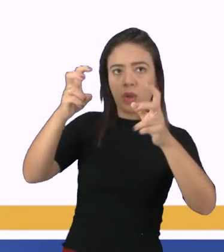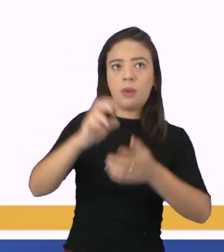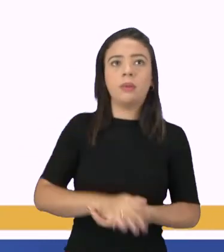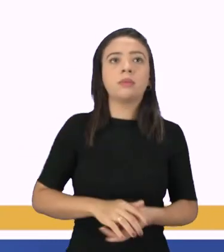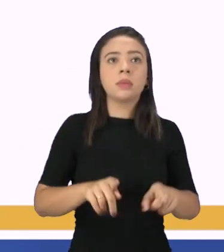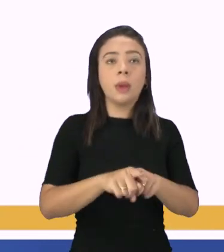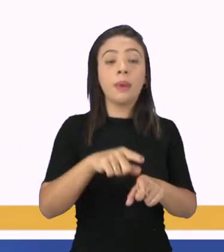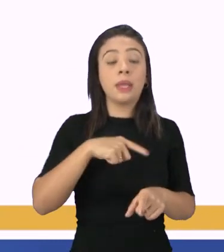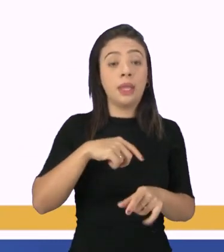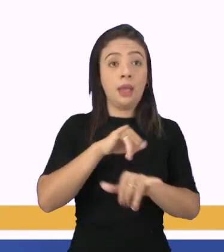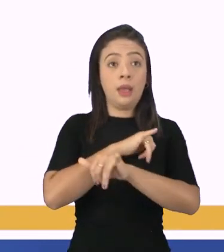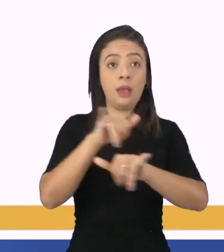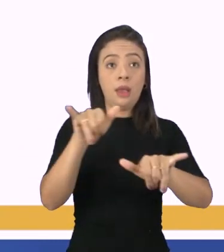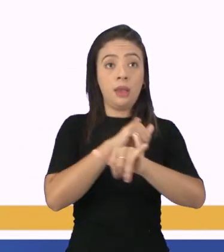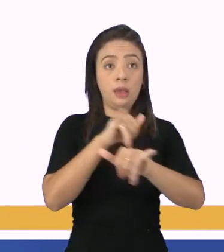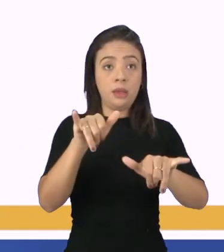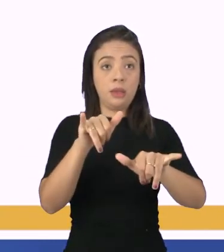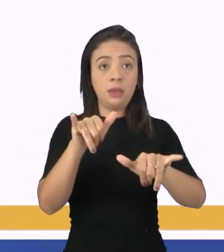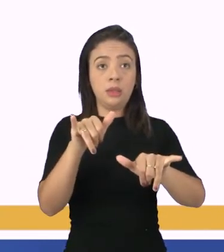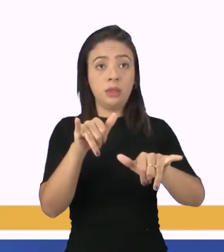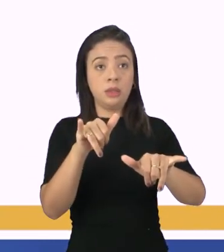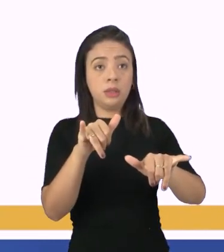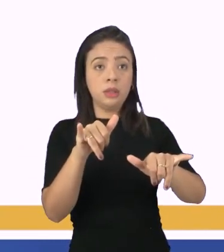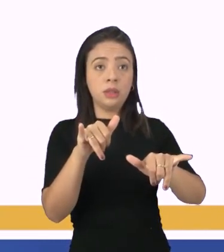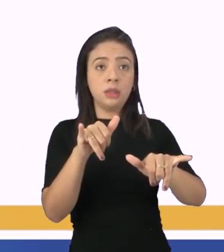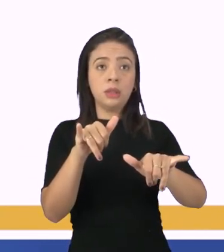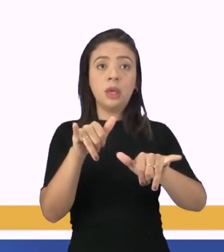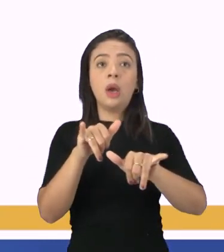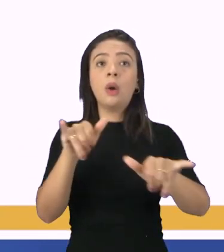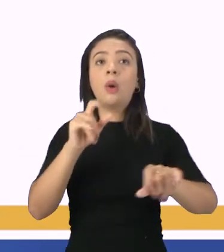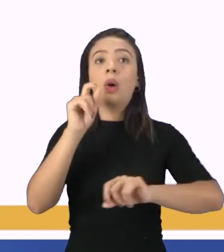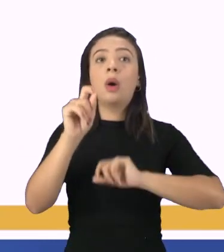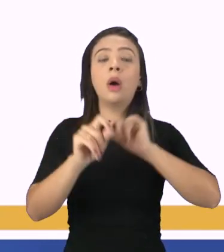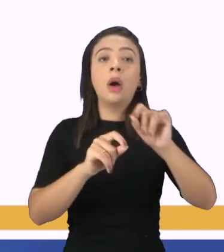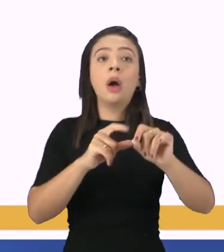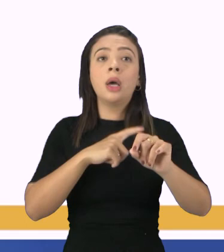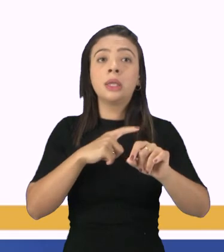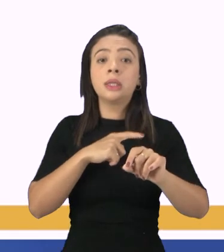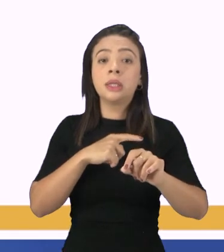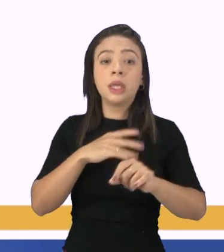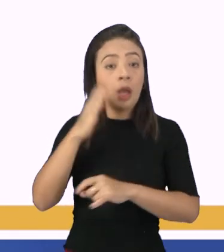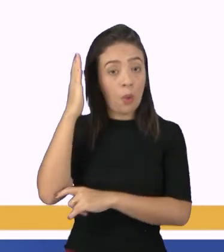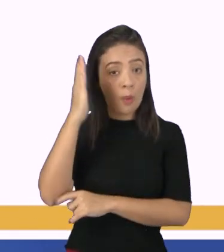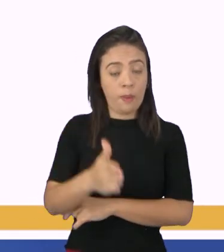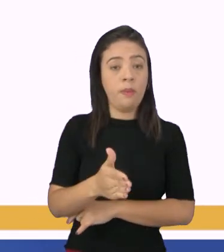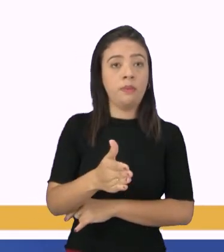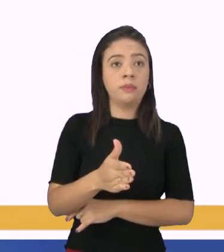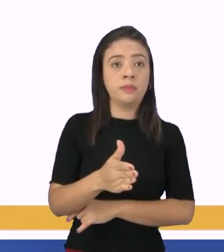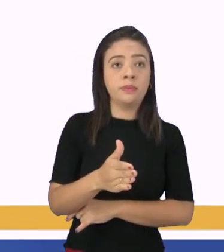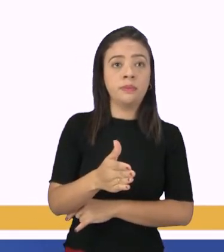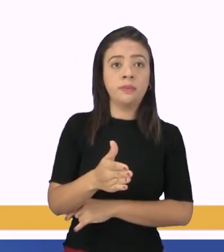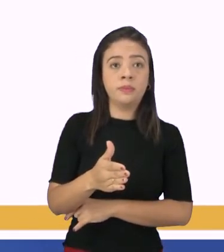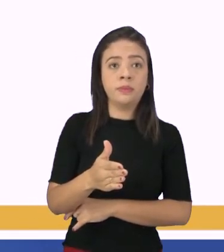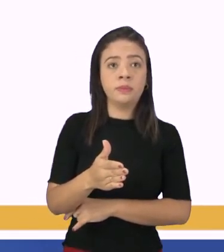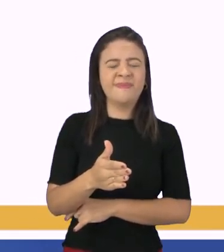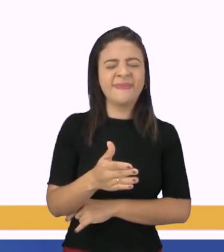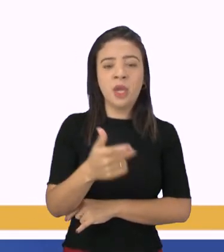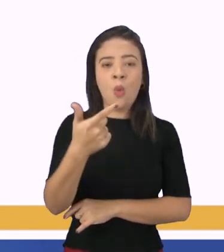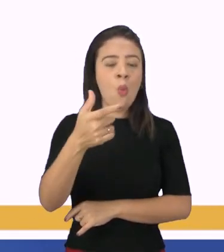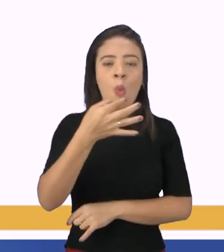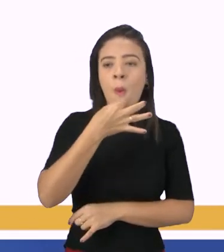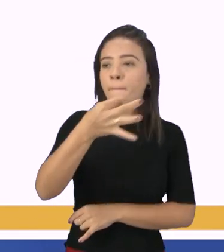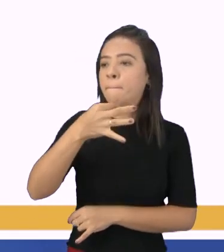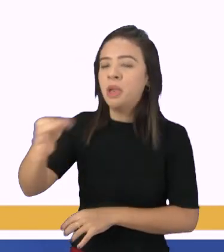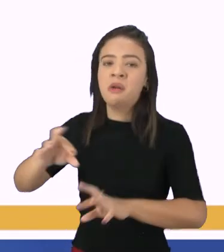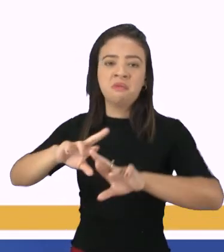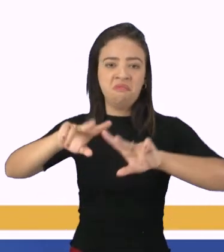último, na notícia, quanto à objetividade e subjetividade. Na notícia temos a objetiva, não abre espaço para